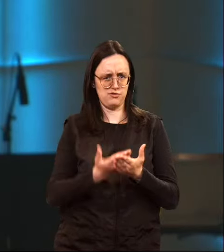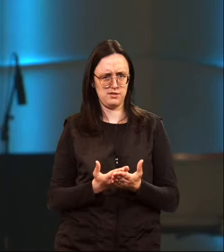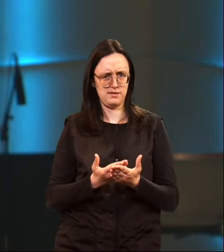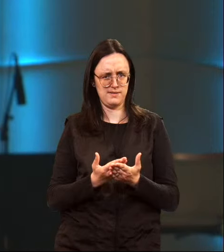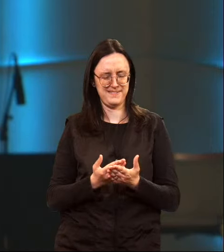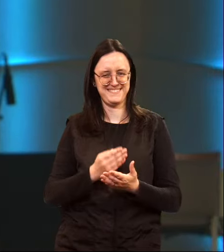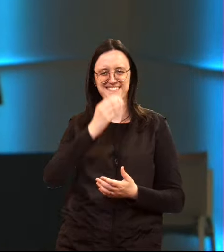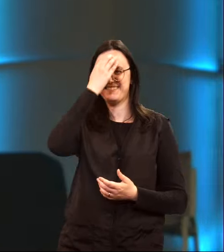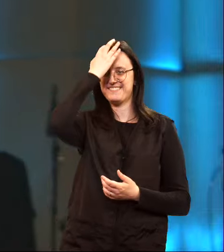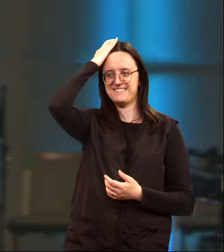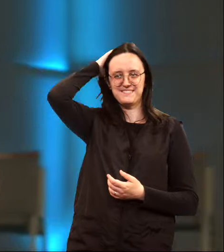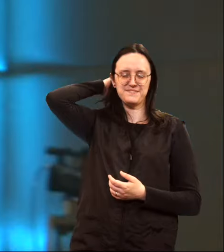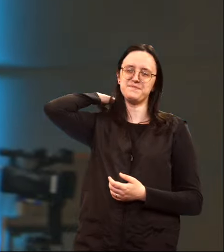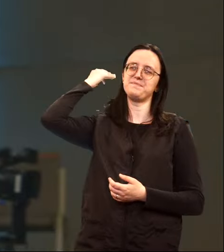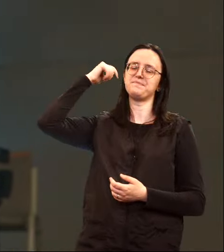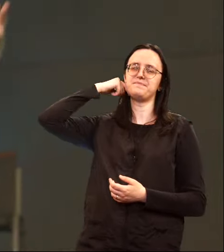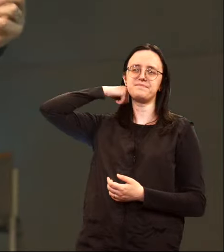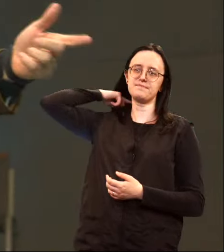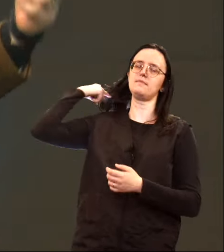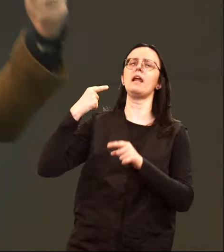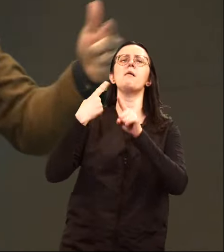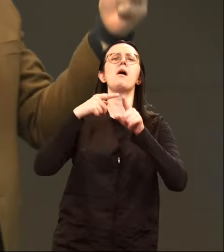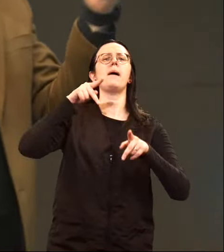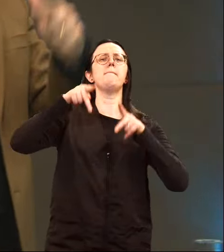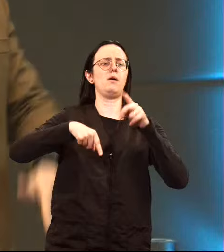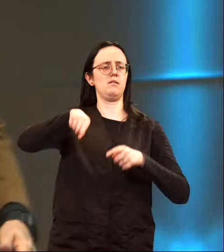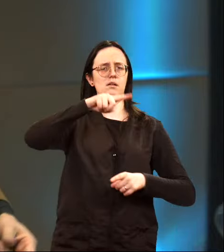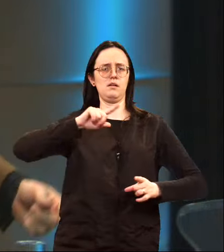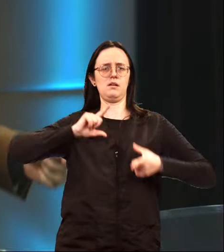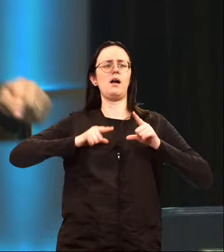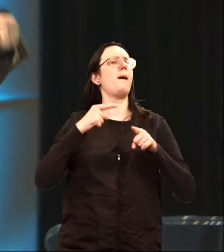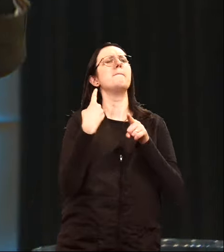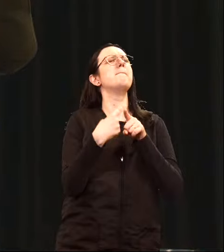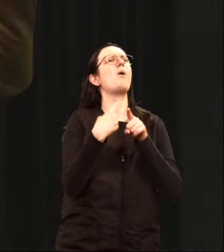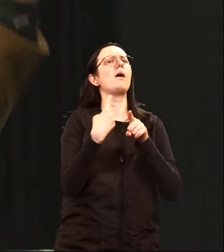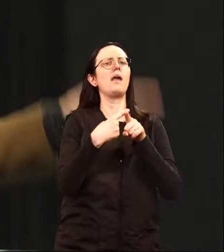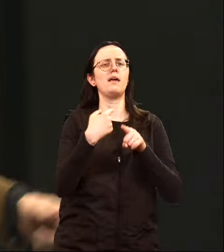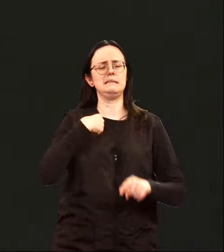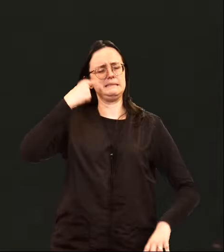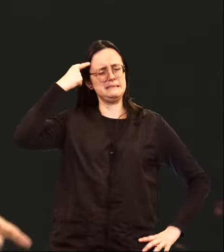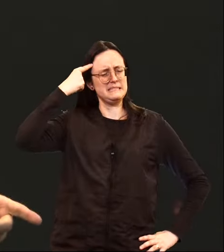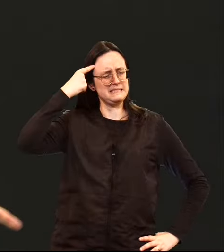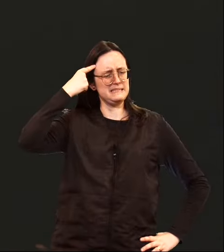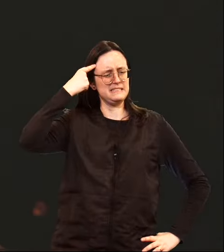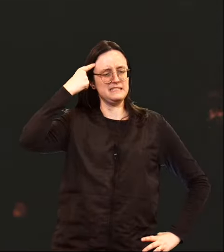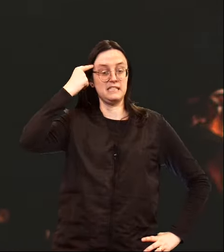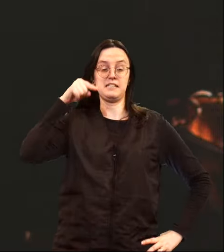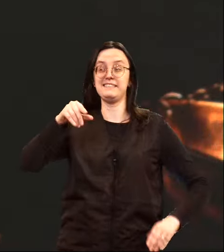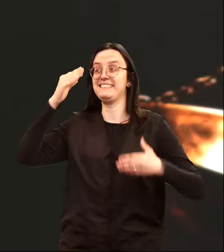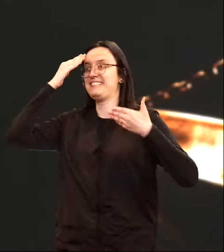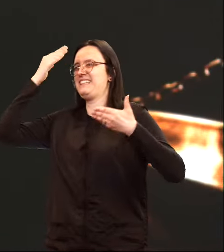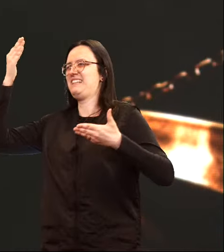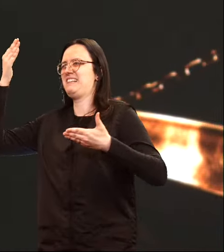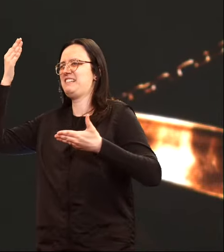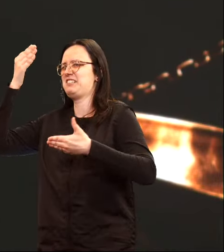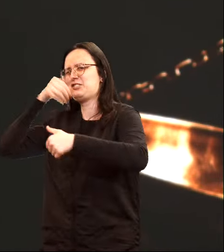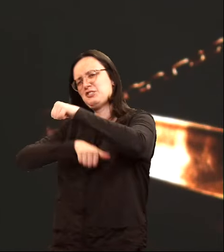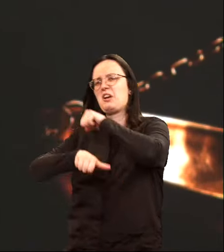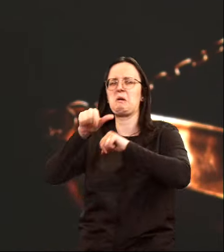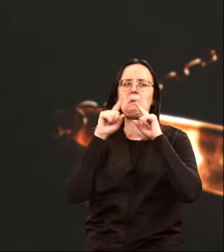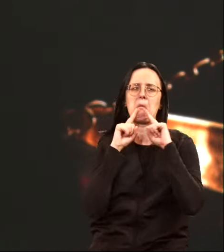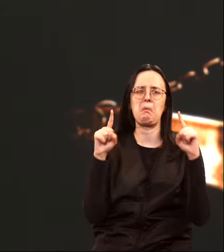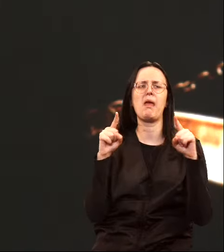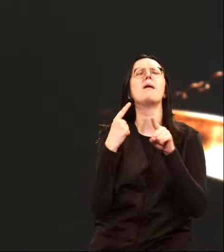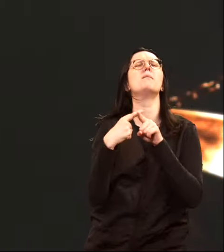nisso? Por que o povo de Israel trocou a gratidão